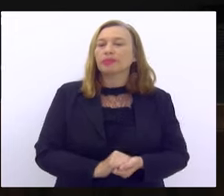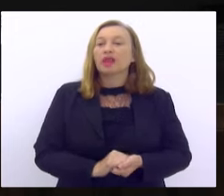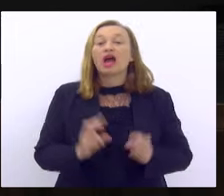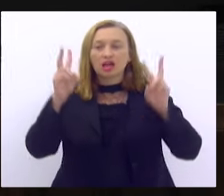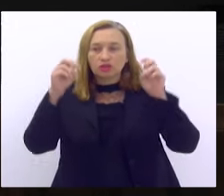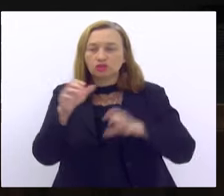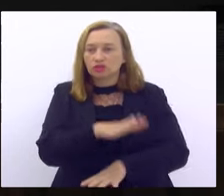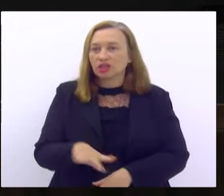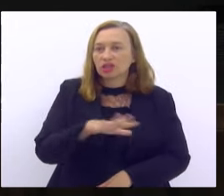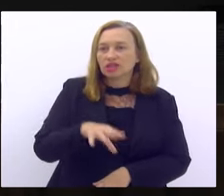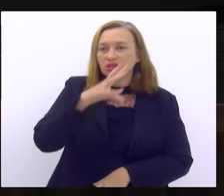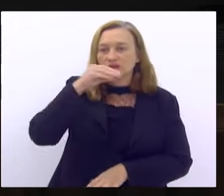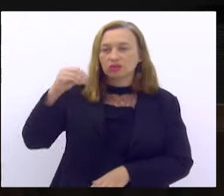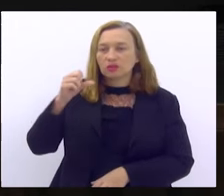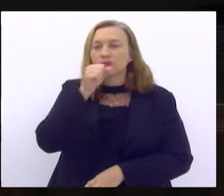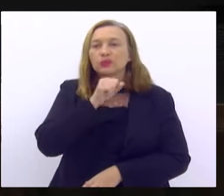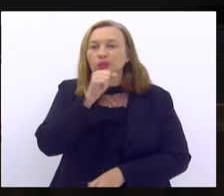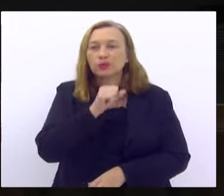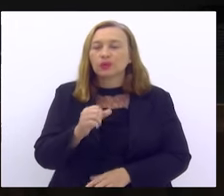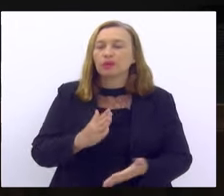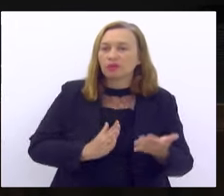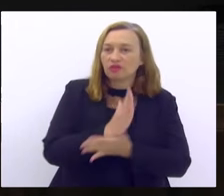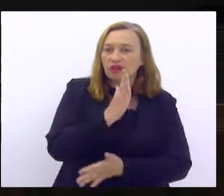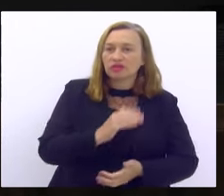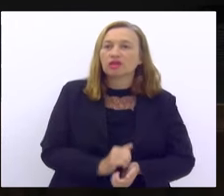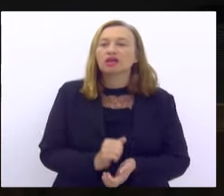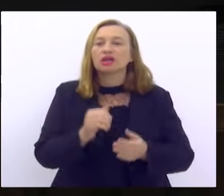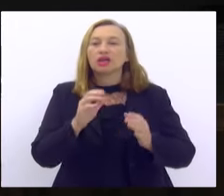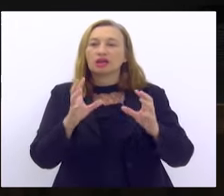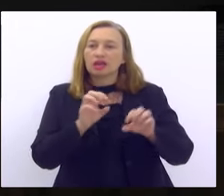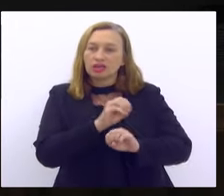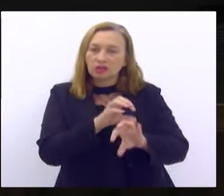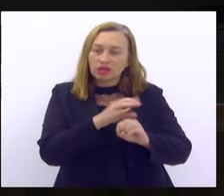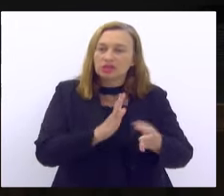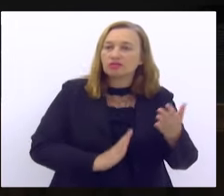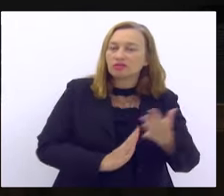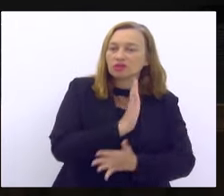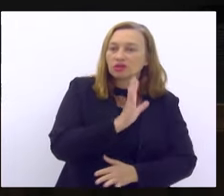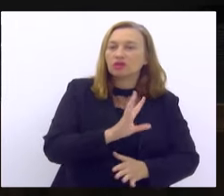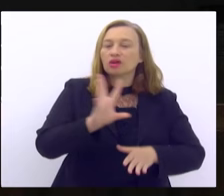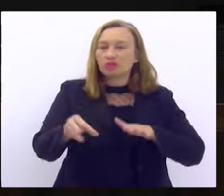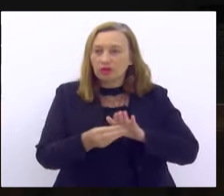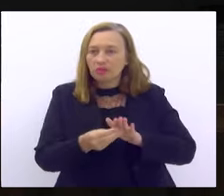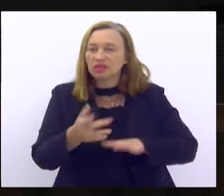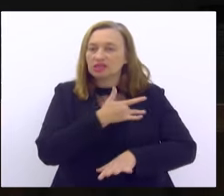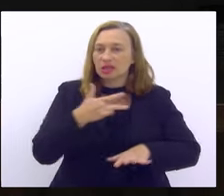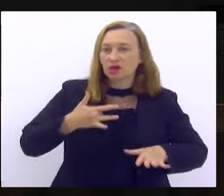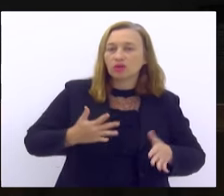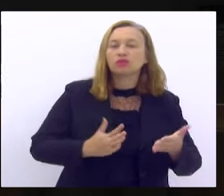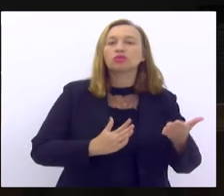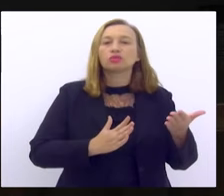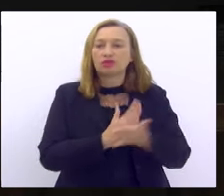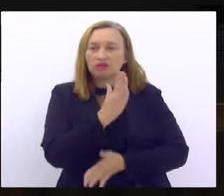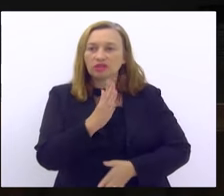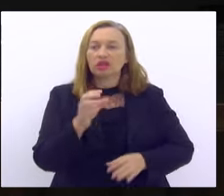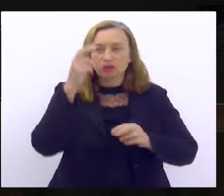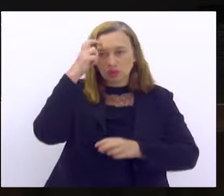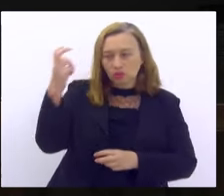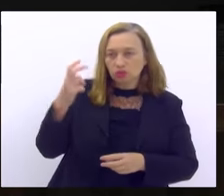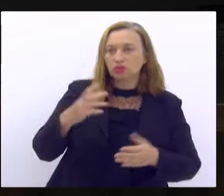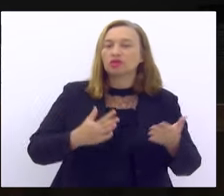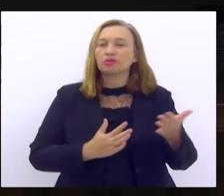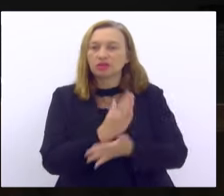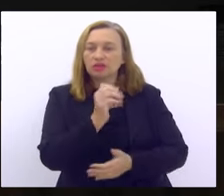assuntos da criança, do adolescente e do idoso, favorável, educação favorável, com emendas, saúde favorável, cultura favorável, esporte e